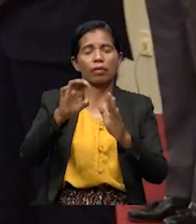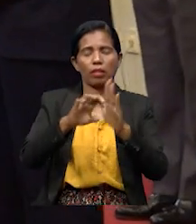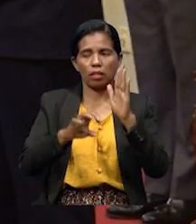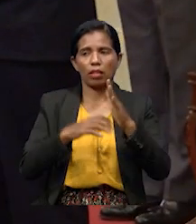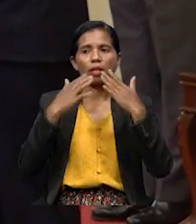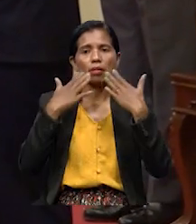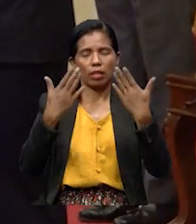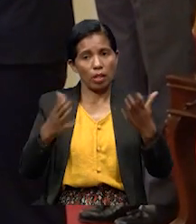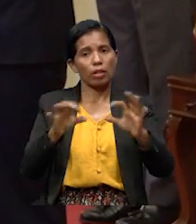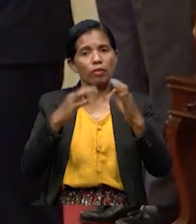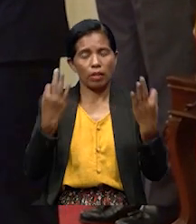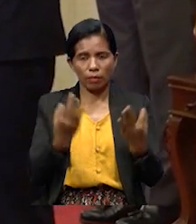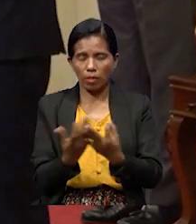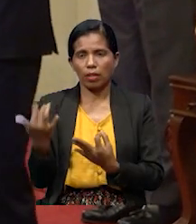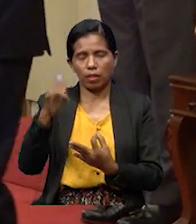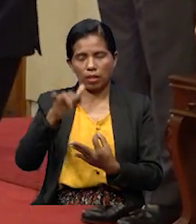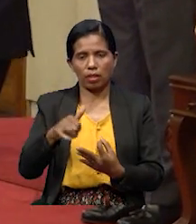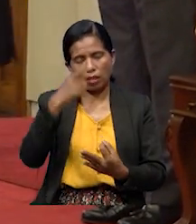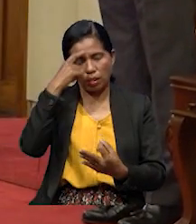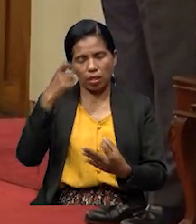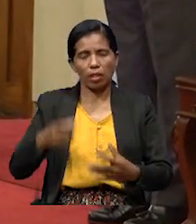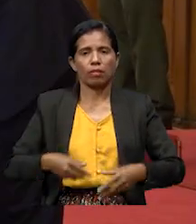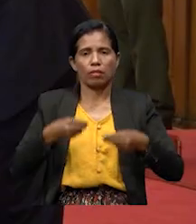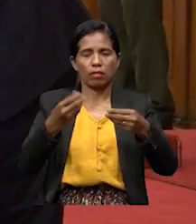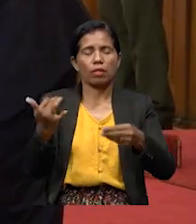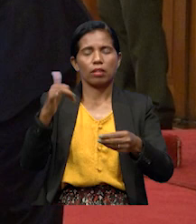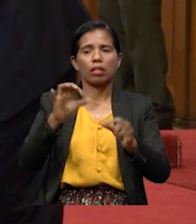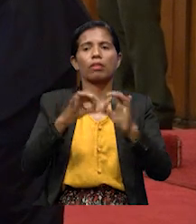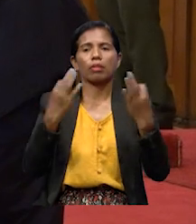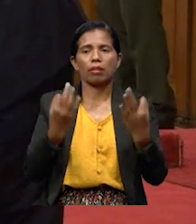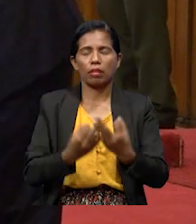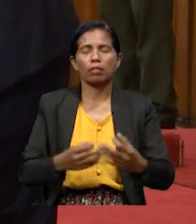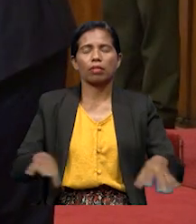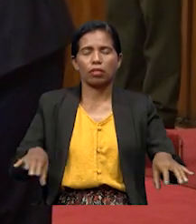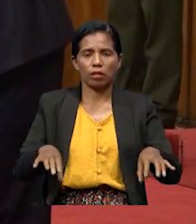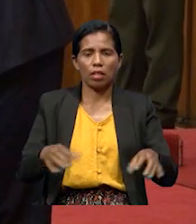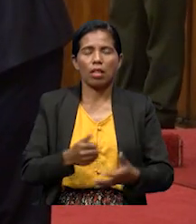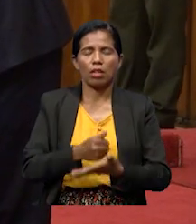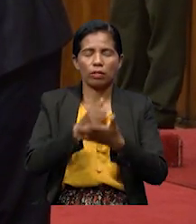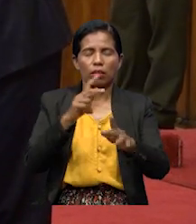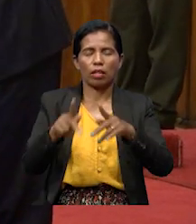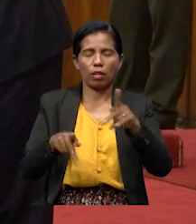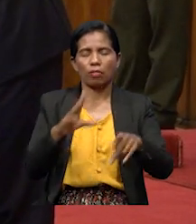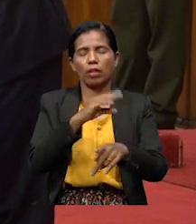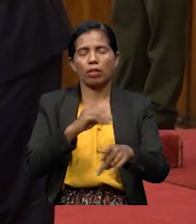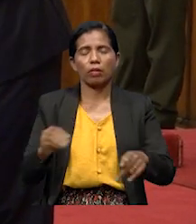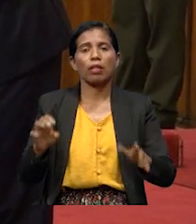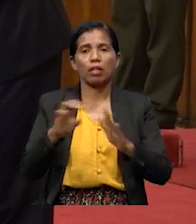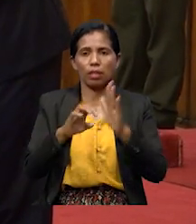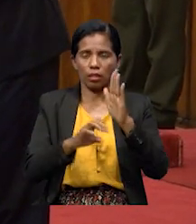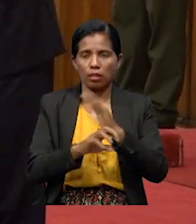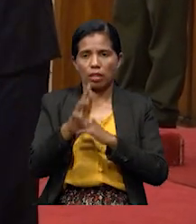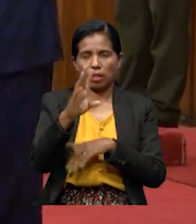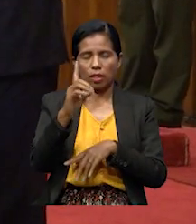agradece para a família em Poçado Sira, também oferece honra a Sirene Família, onde servir povo no Estado RTL. E a quinta-feira,